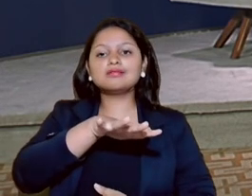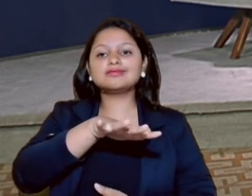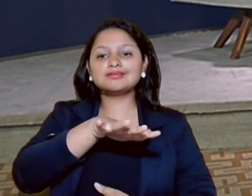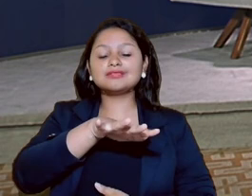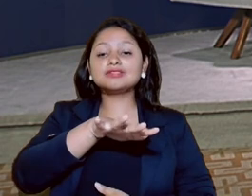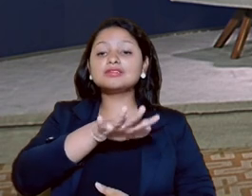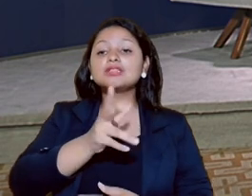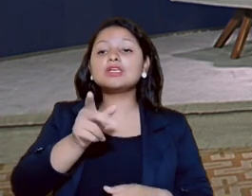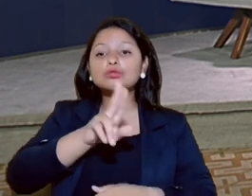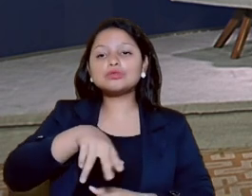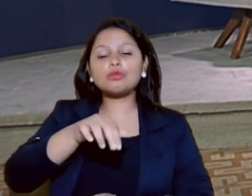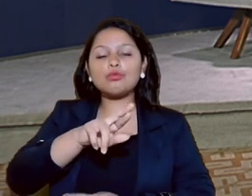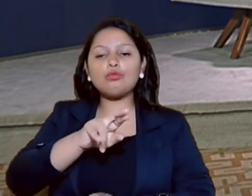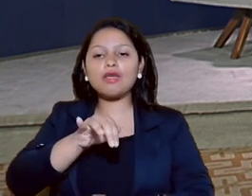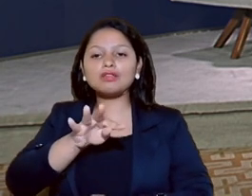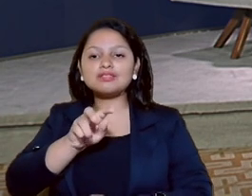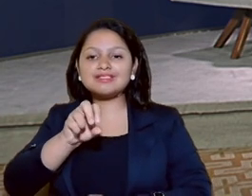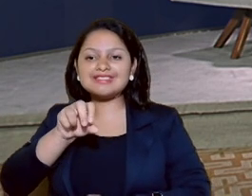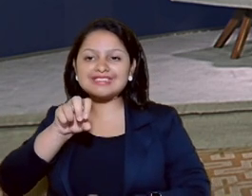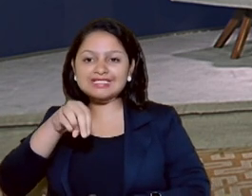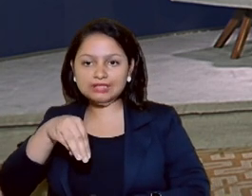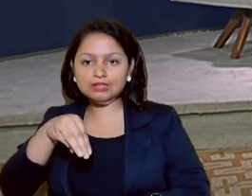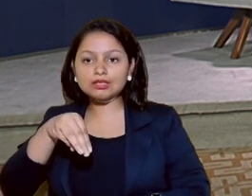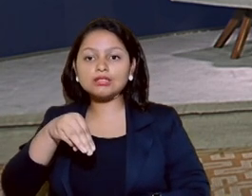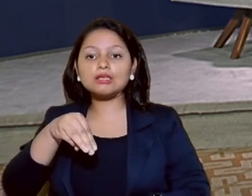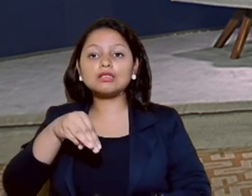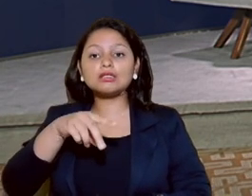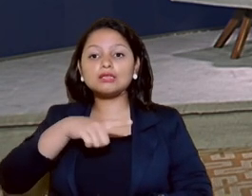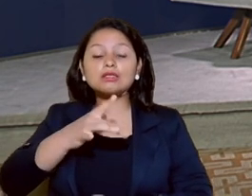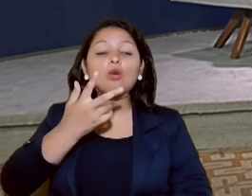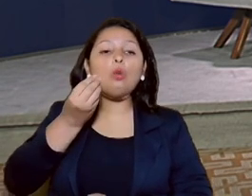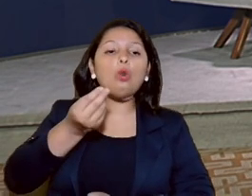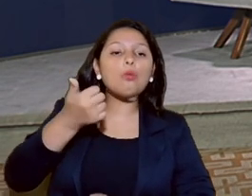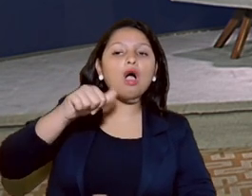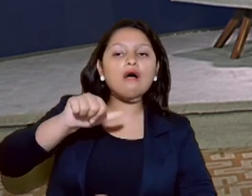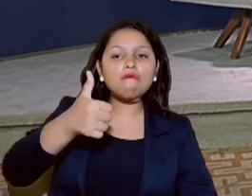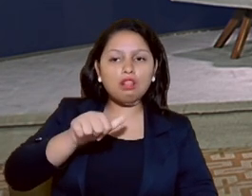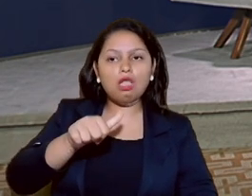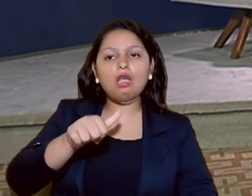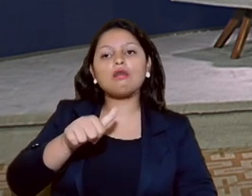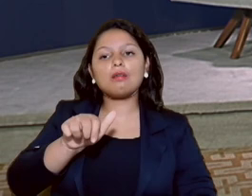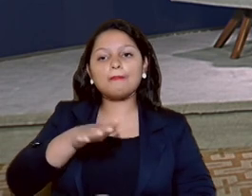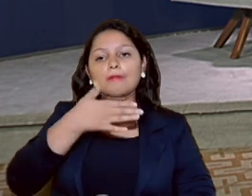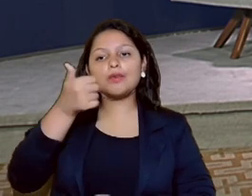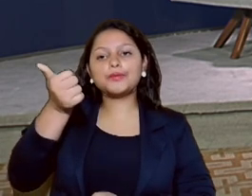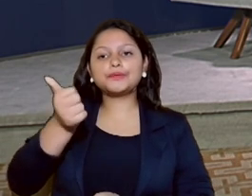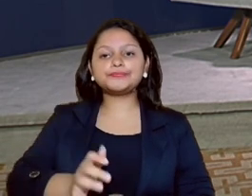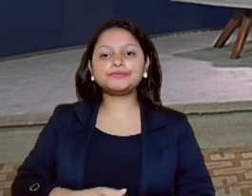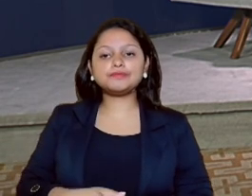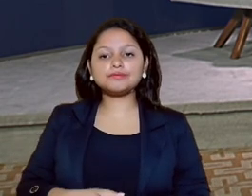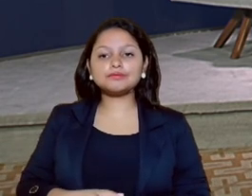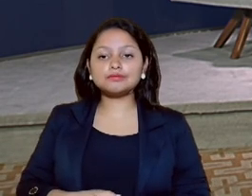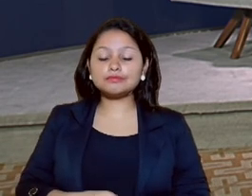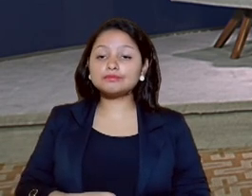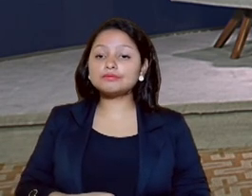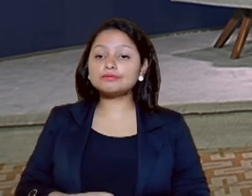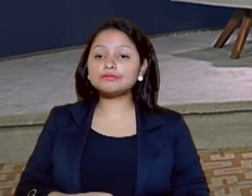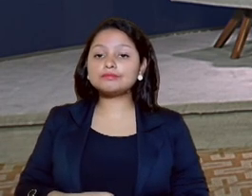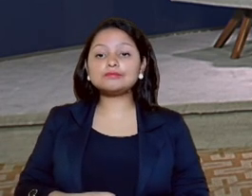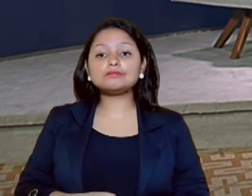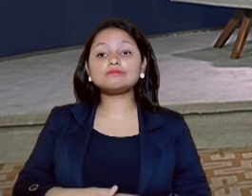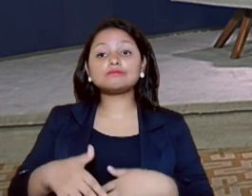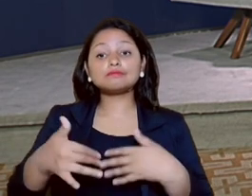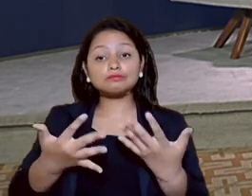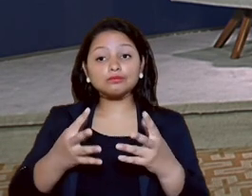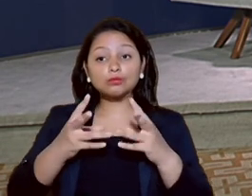cujo Raven né defendido para crédito forma de avaliar esse crédito é muito diferente do primeiro Então apesar de